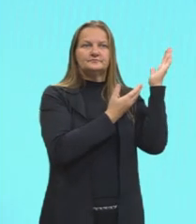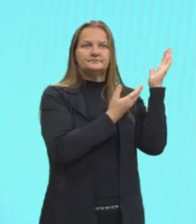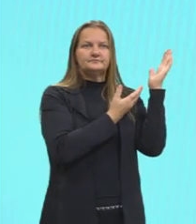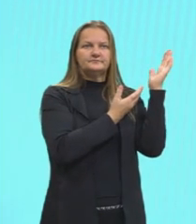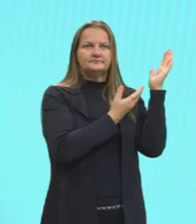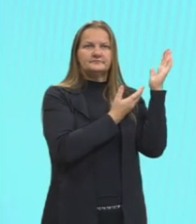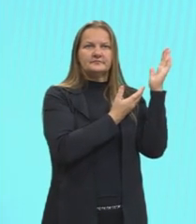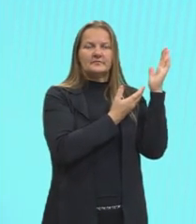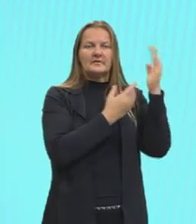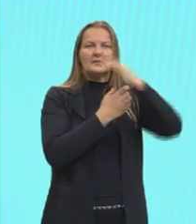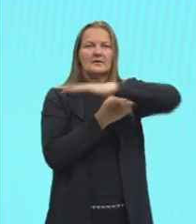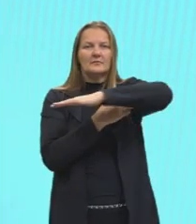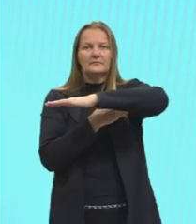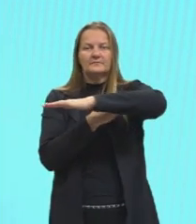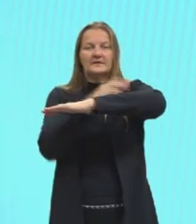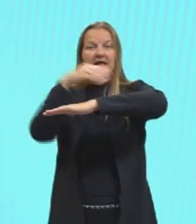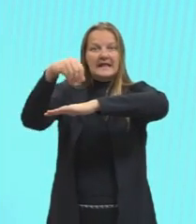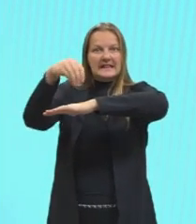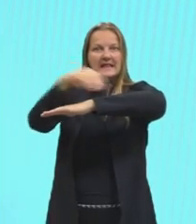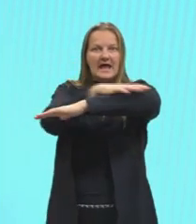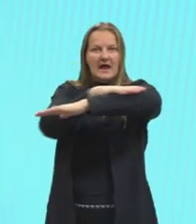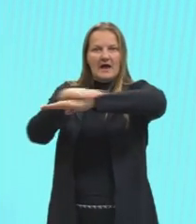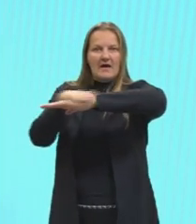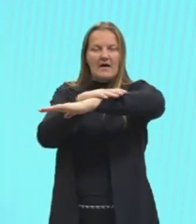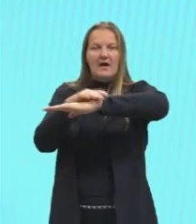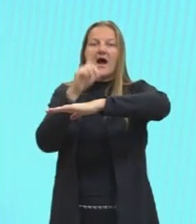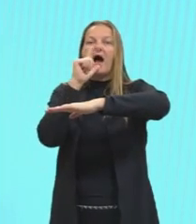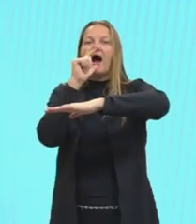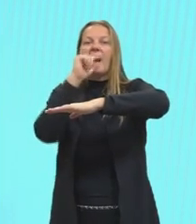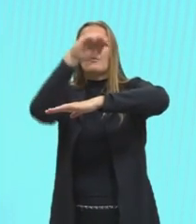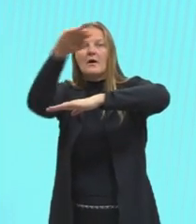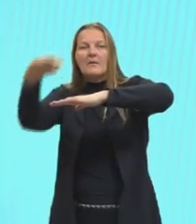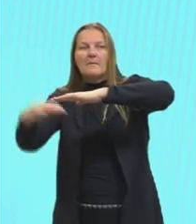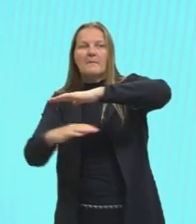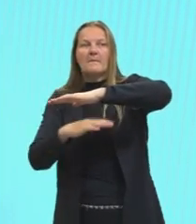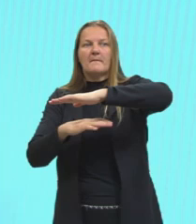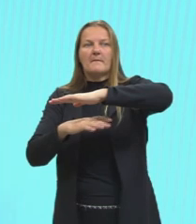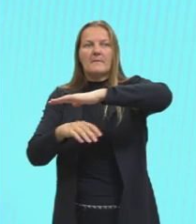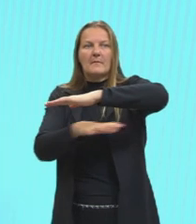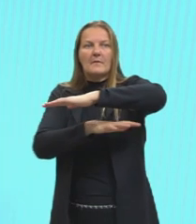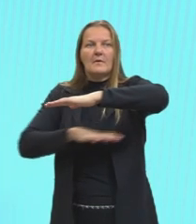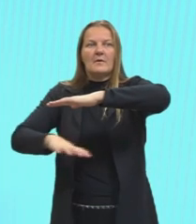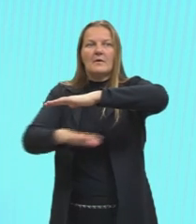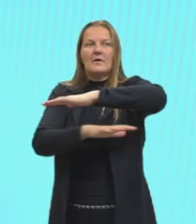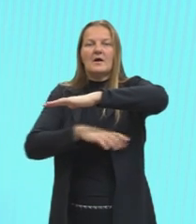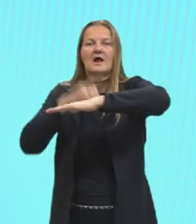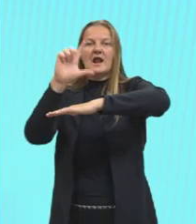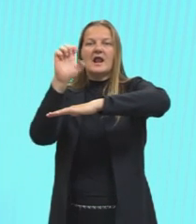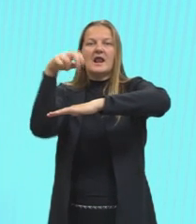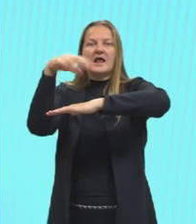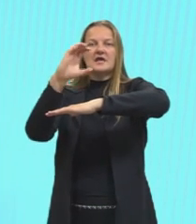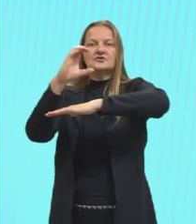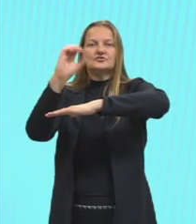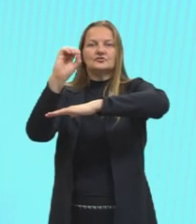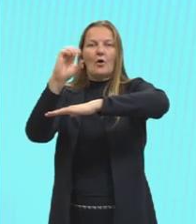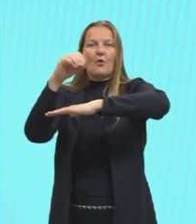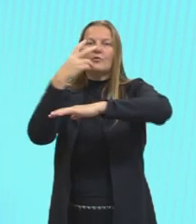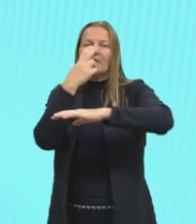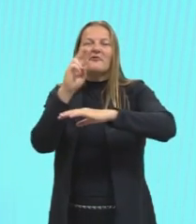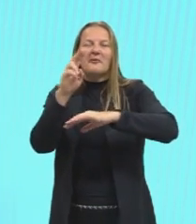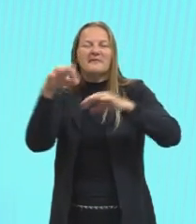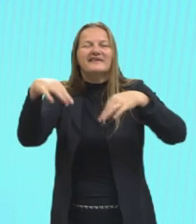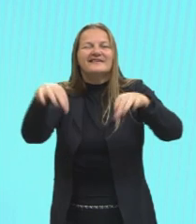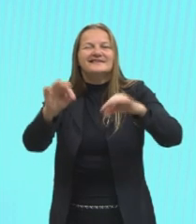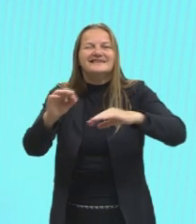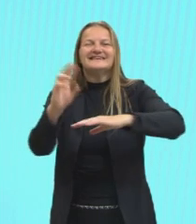subterrânea um lago o rio então ele é a forma que essa água subterrânea que a gente chama de lençol freático certo vai